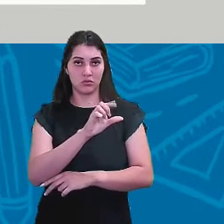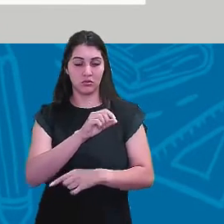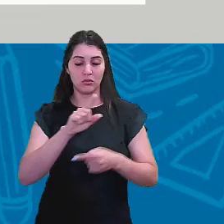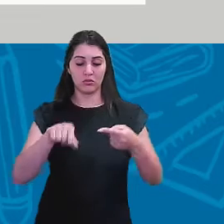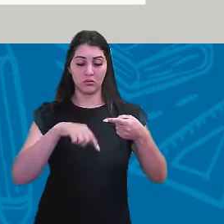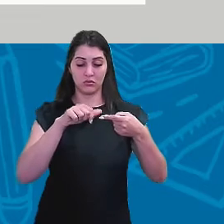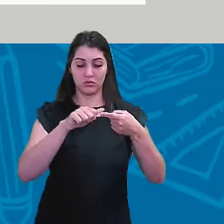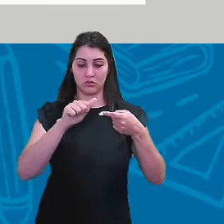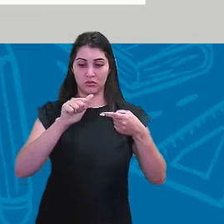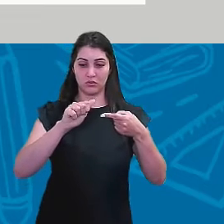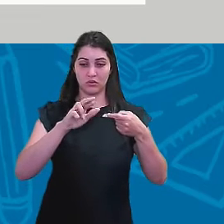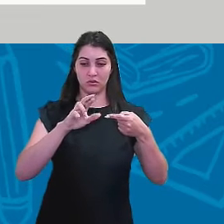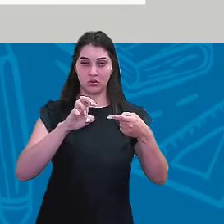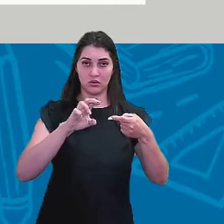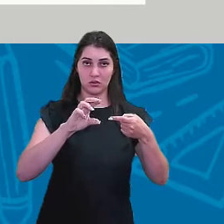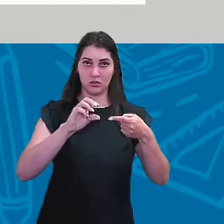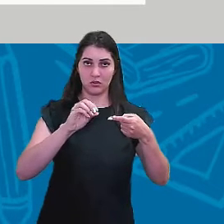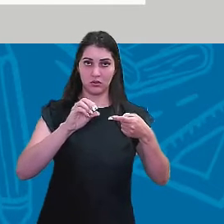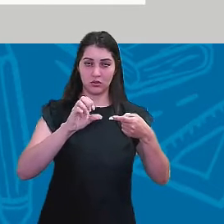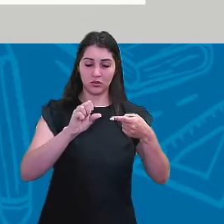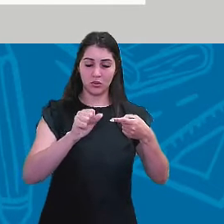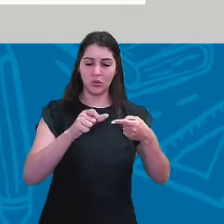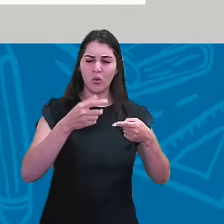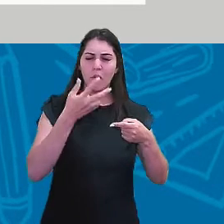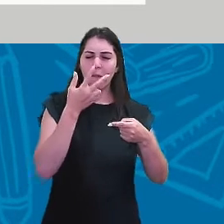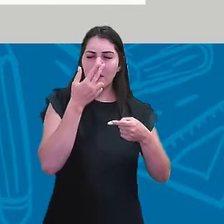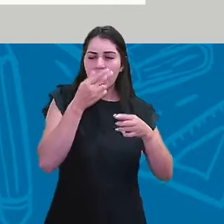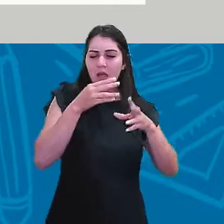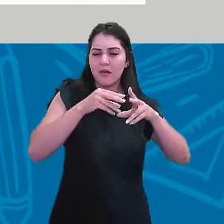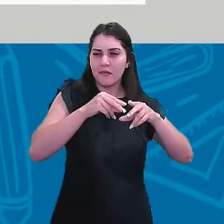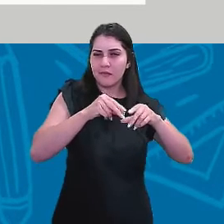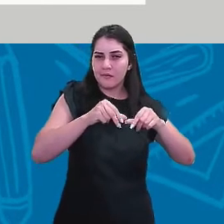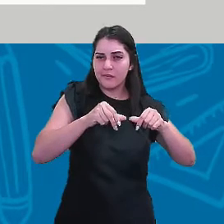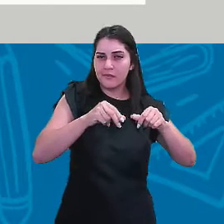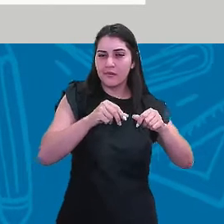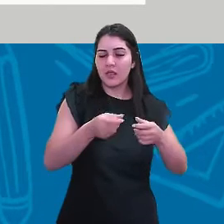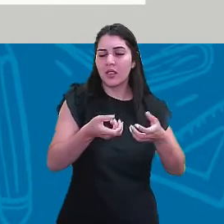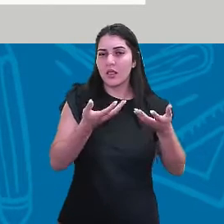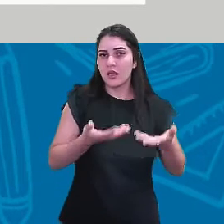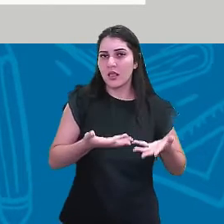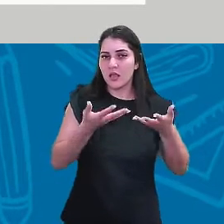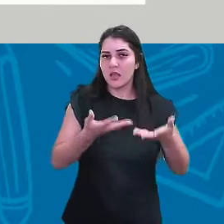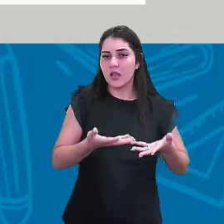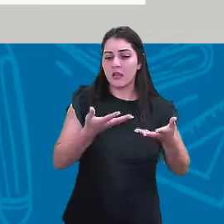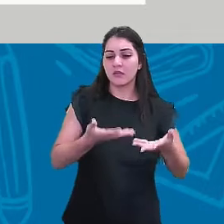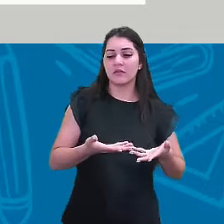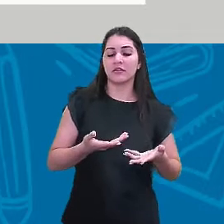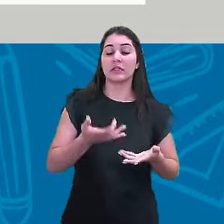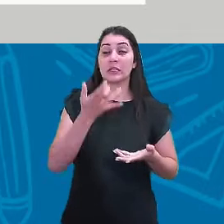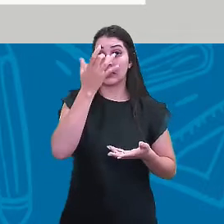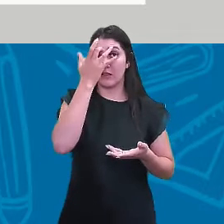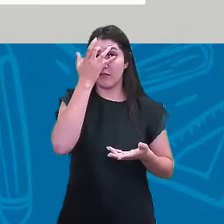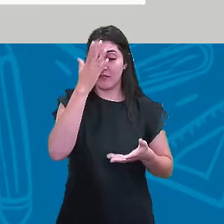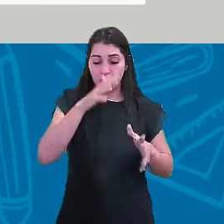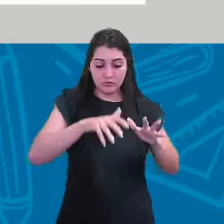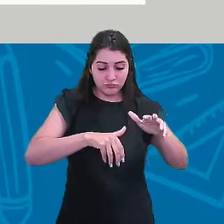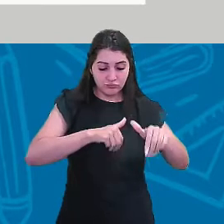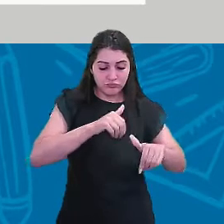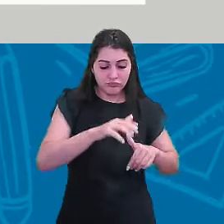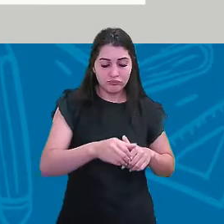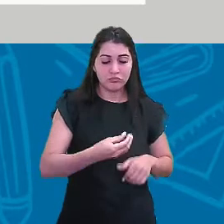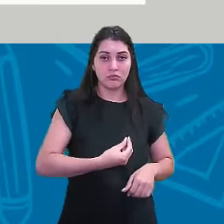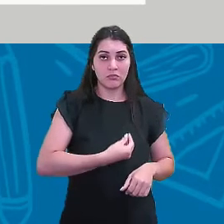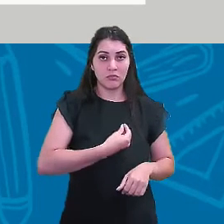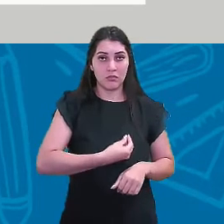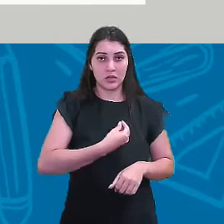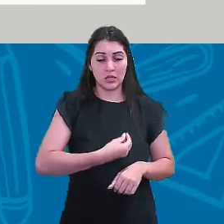possui consistência granulosa, como a areia. É considerado um solo leve e fácil de escavar. Muito presente